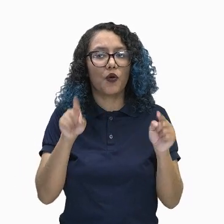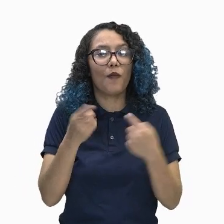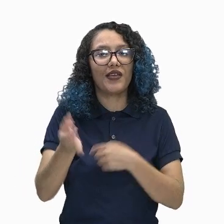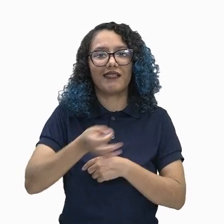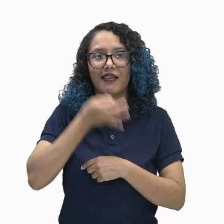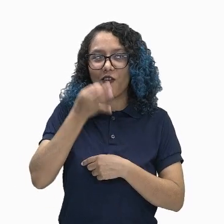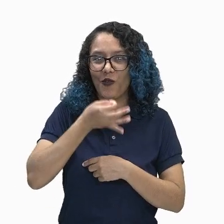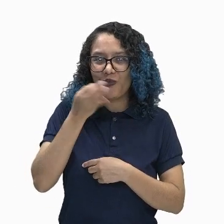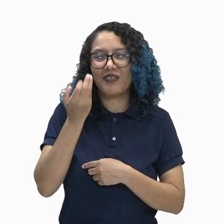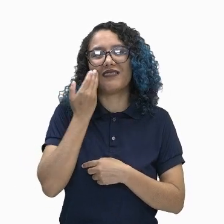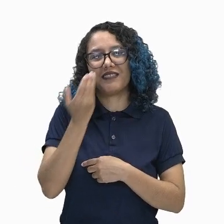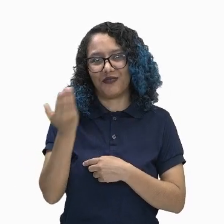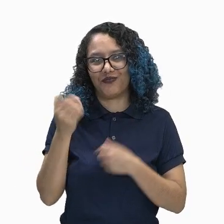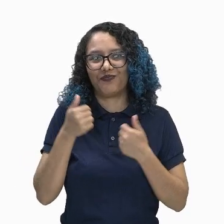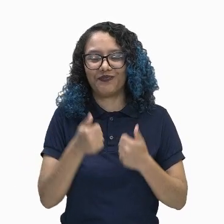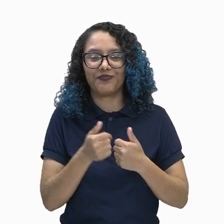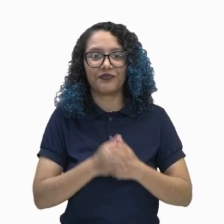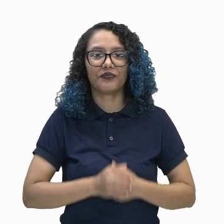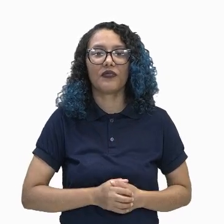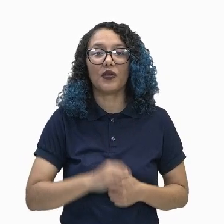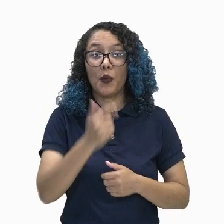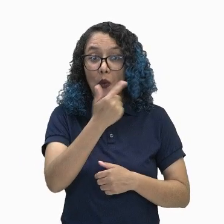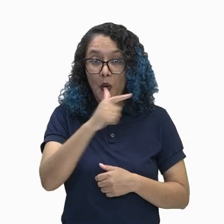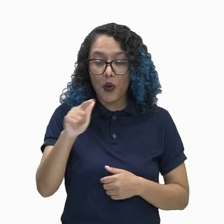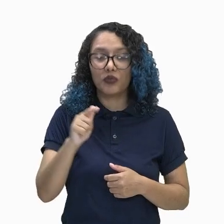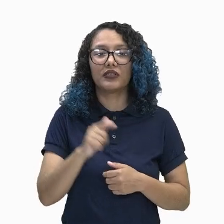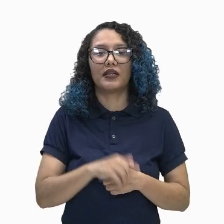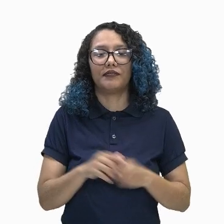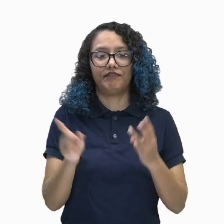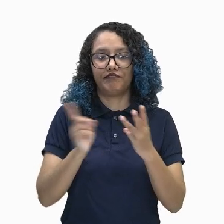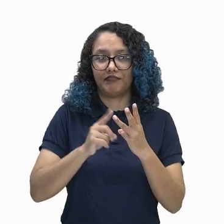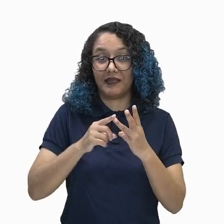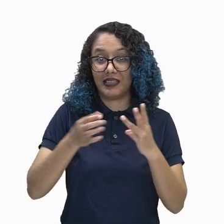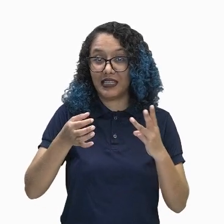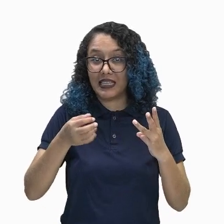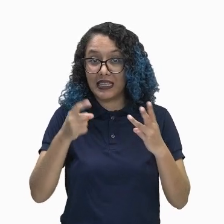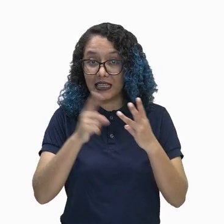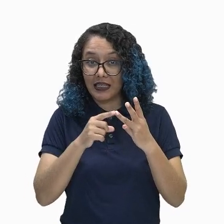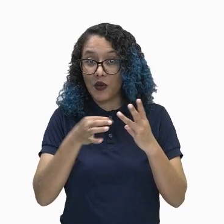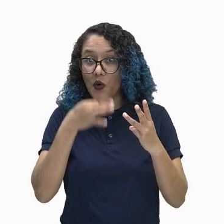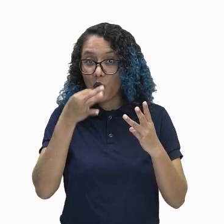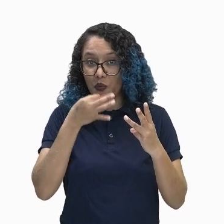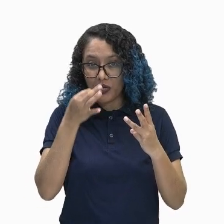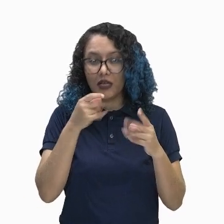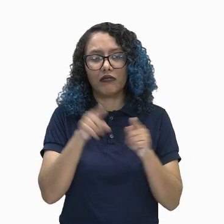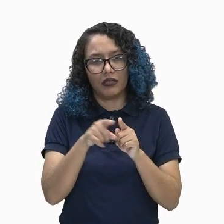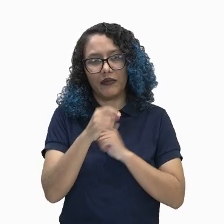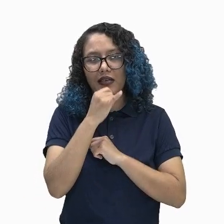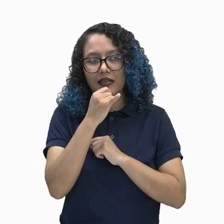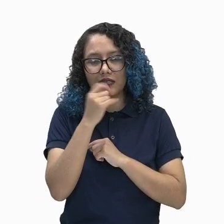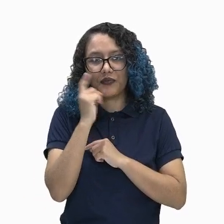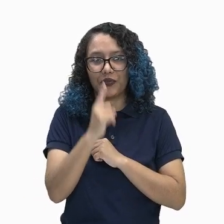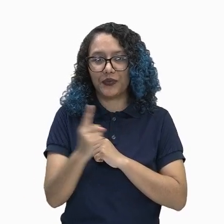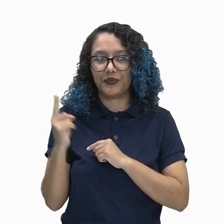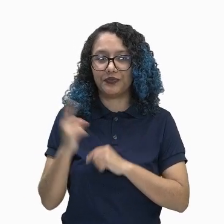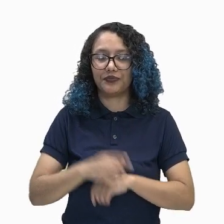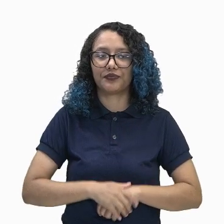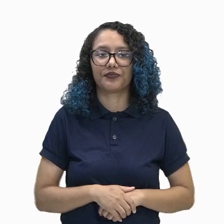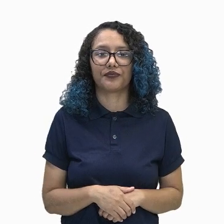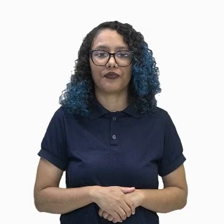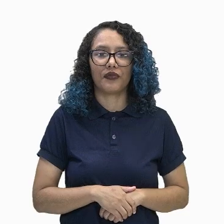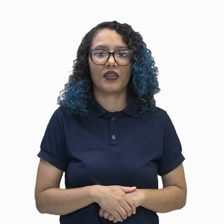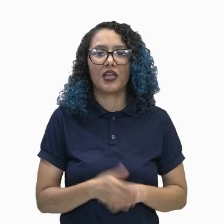opinião aí, ok? Mais uma opinião para que seja colocado, para que sirva de exemplo para nós. Olha aí, não há um